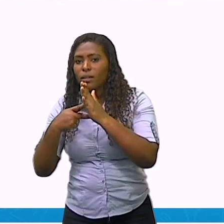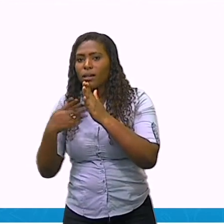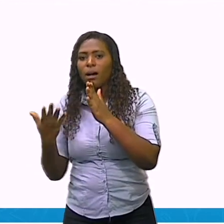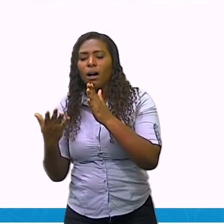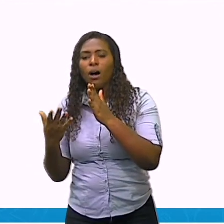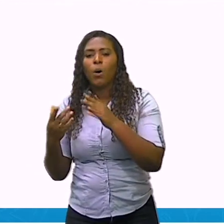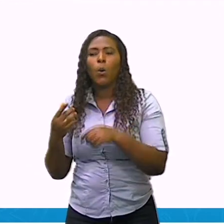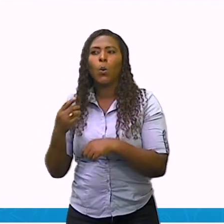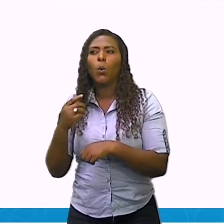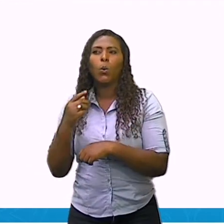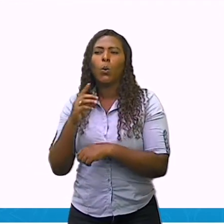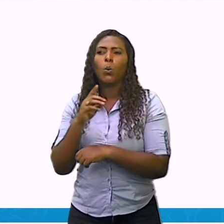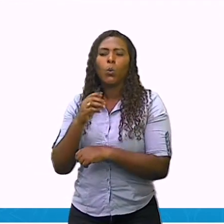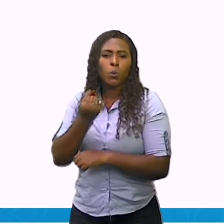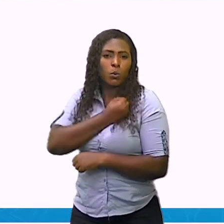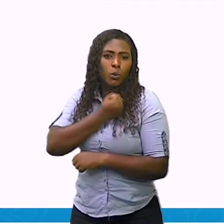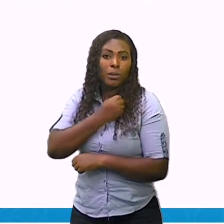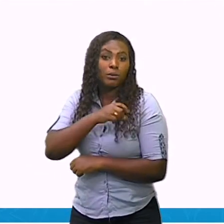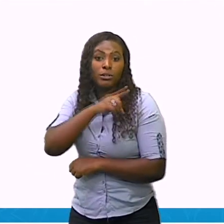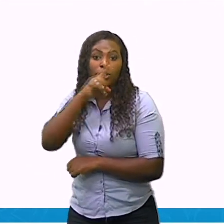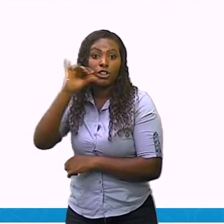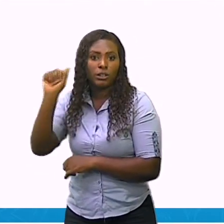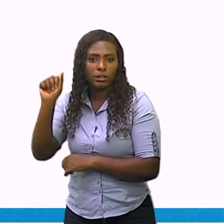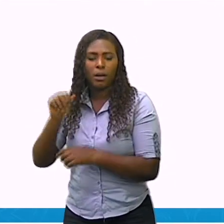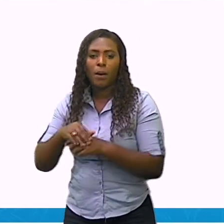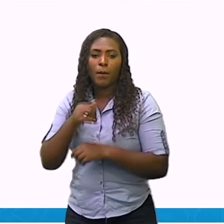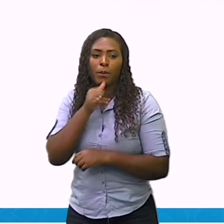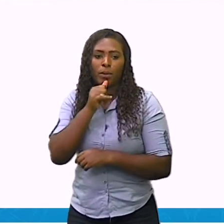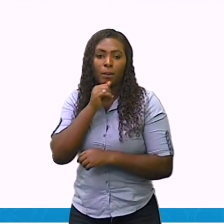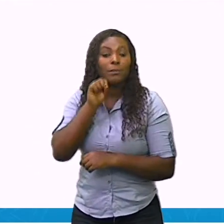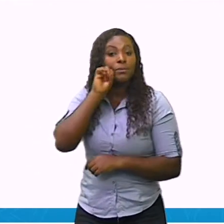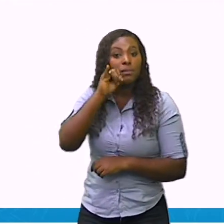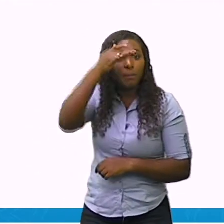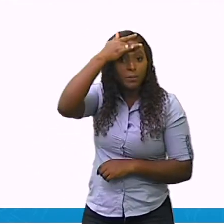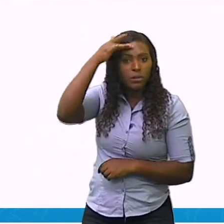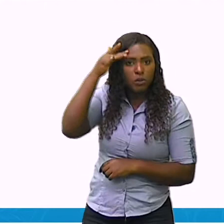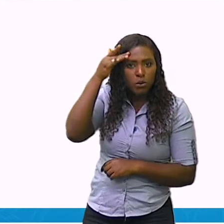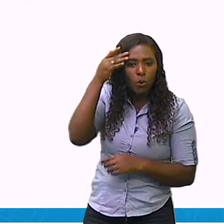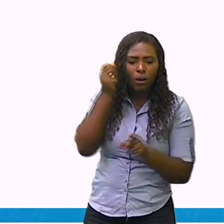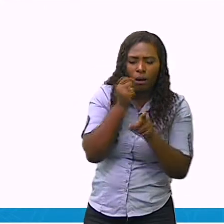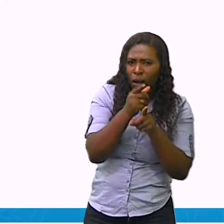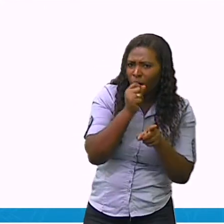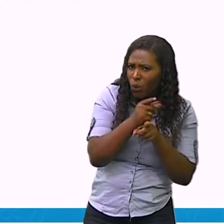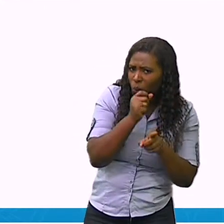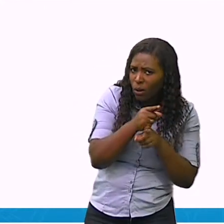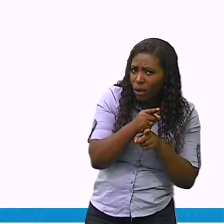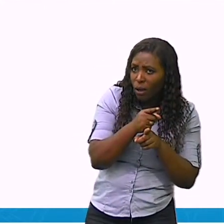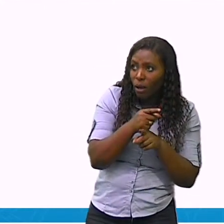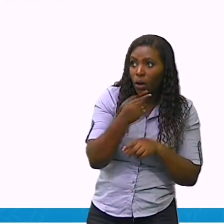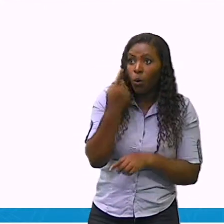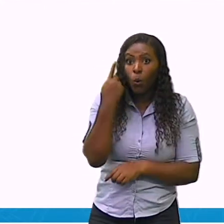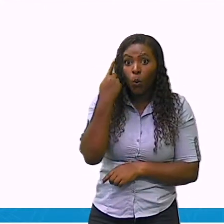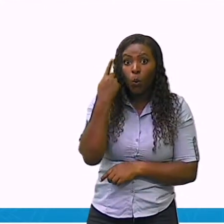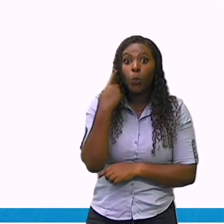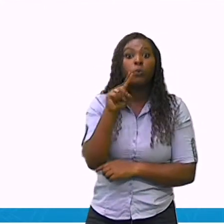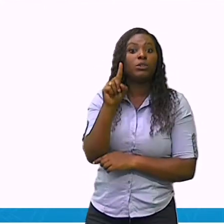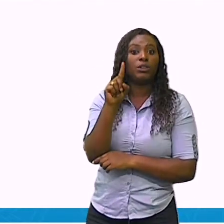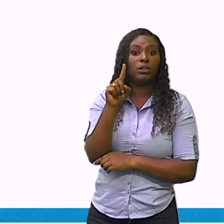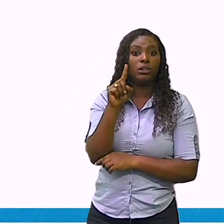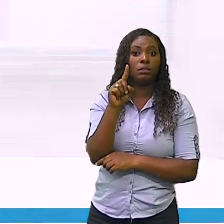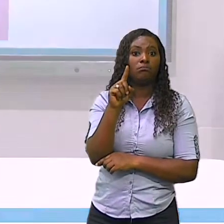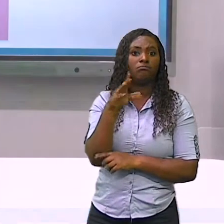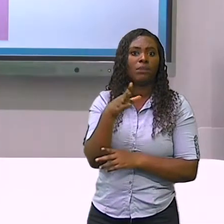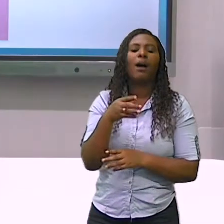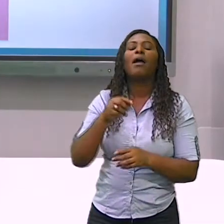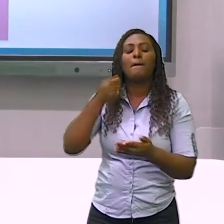o valor do aluguel. Então, o valor do aluguel depende dos